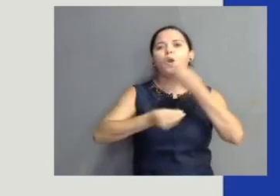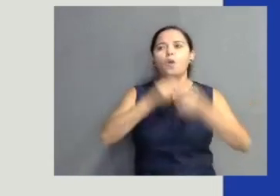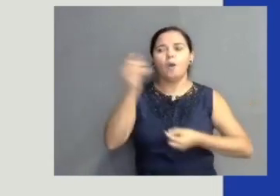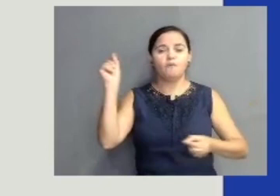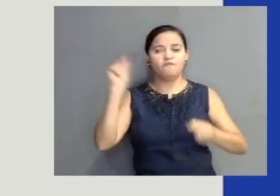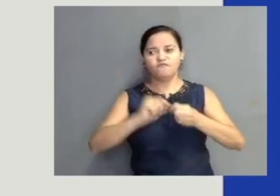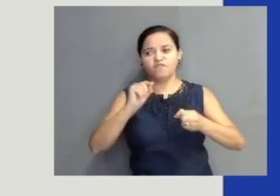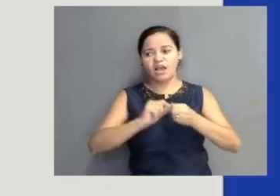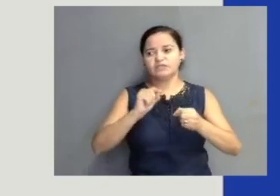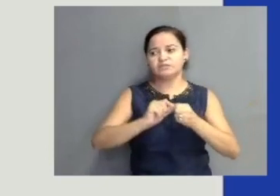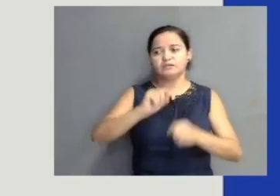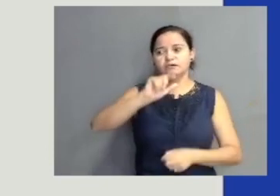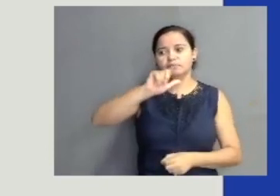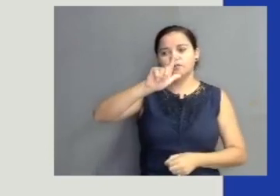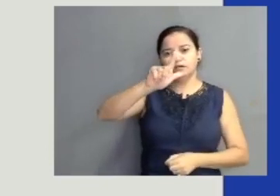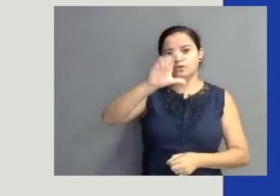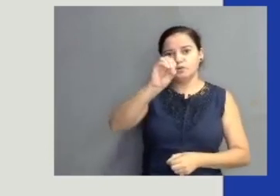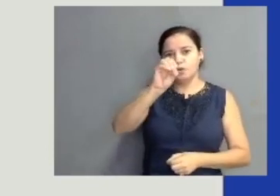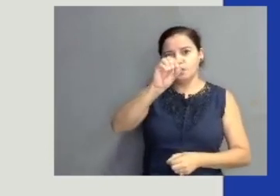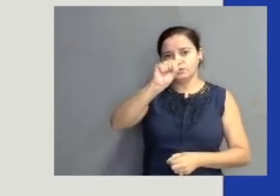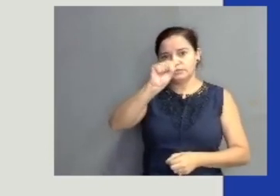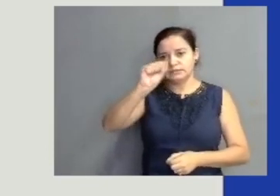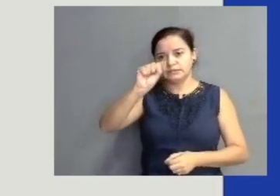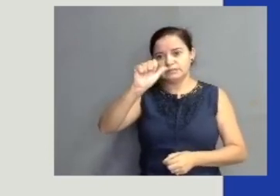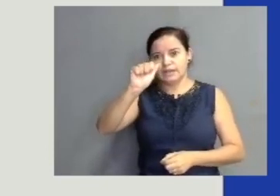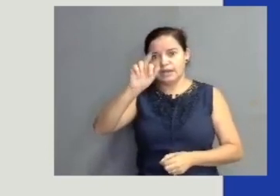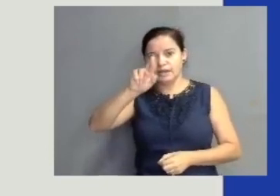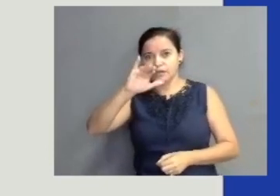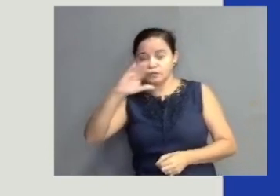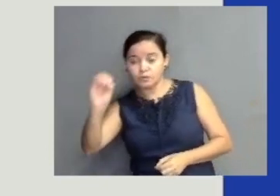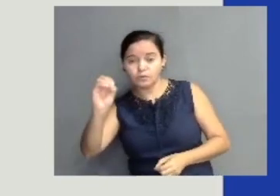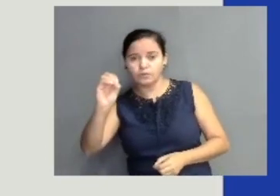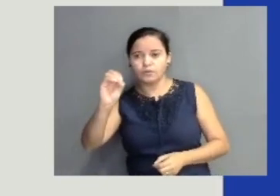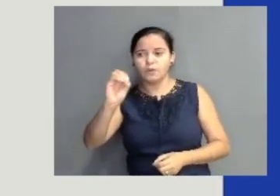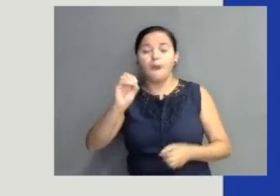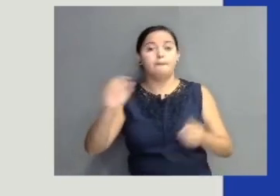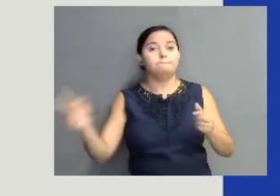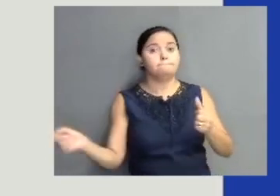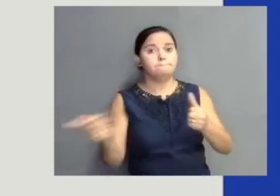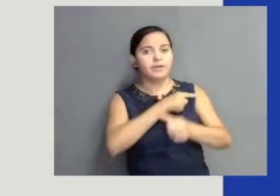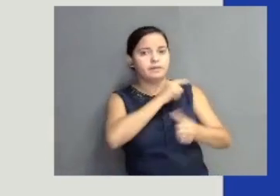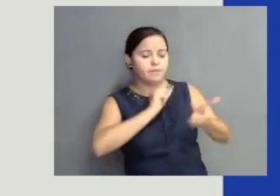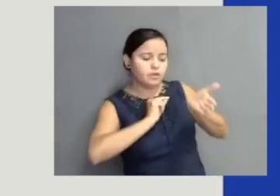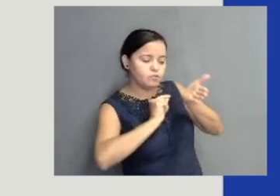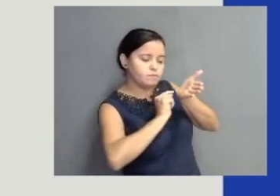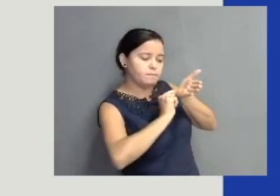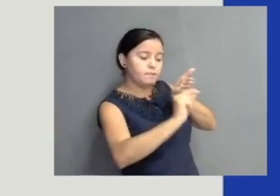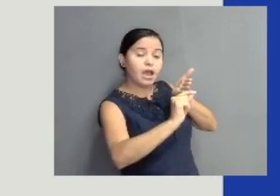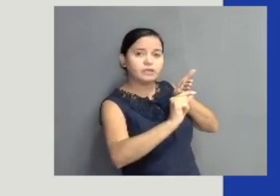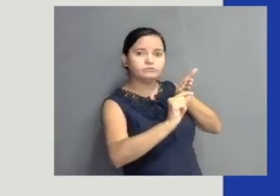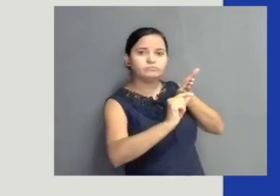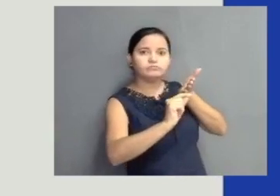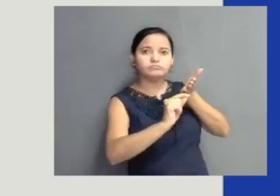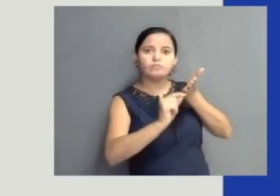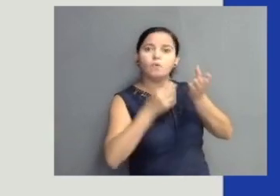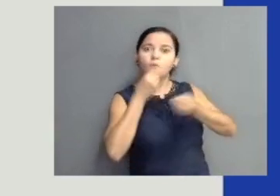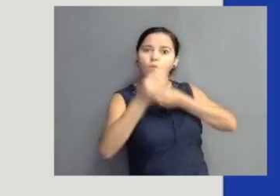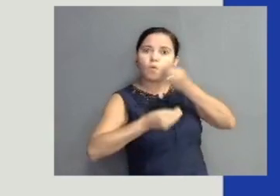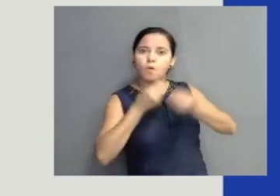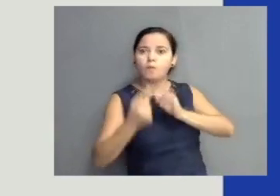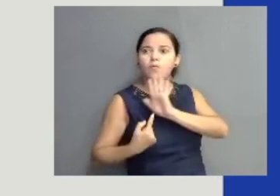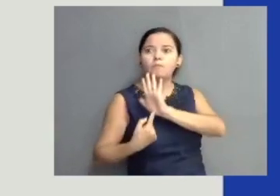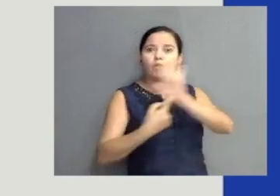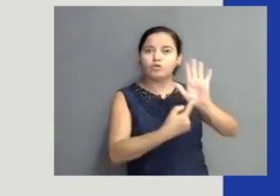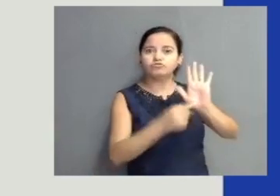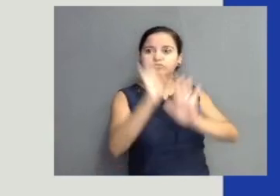ao ponto número 1. O primeiro passo é grifar ou destacar no texto as palavras que você